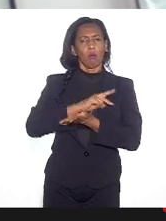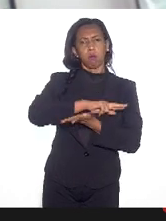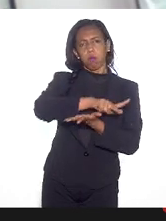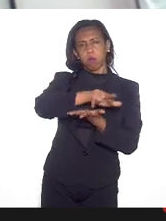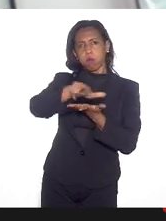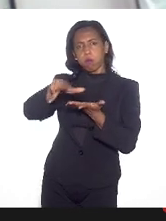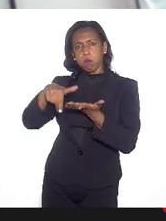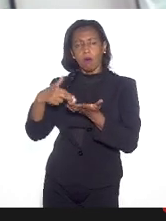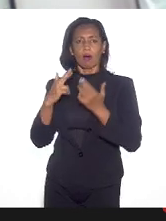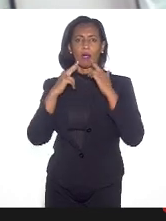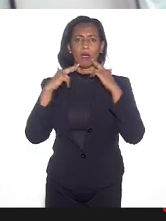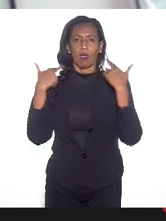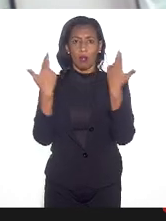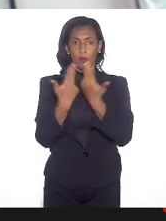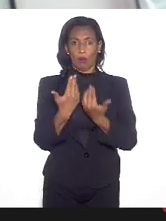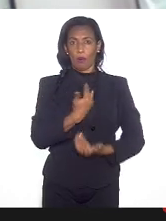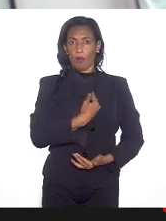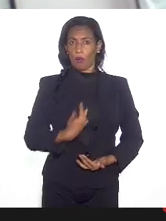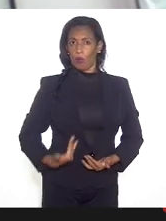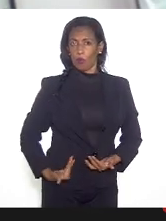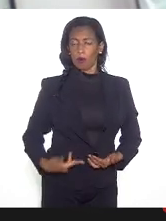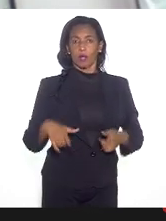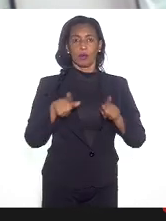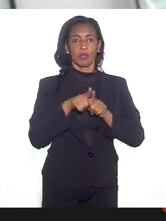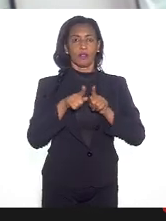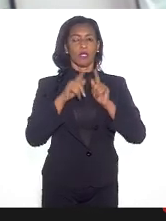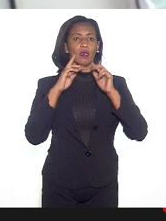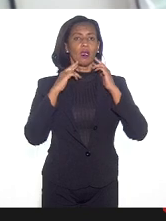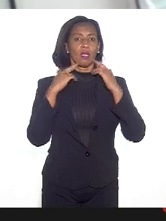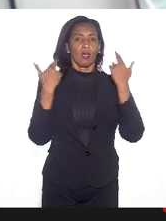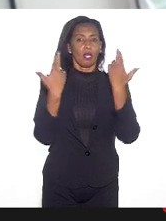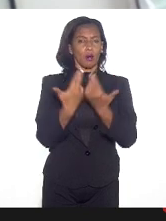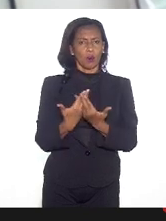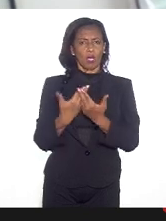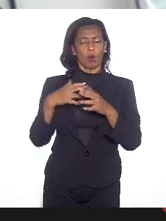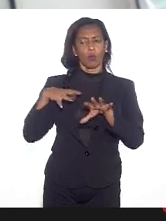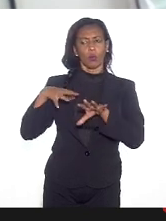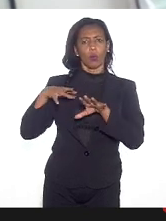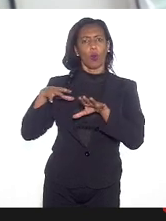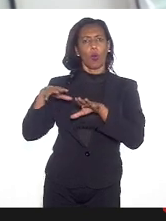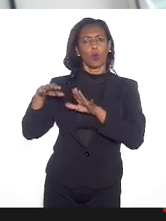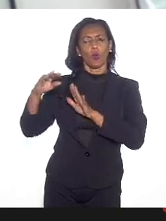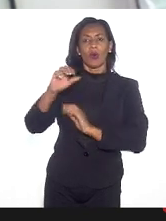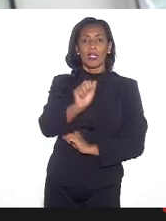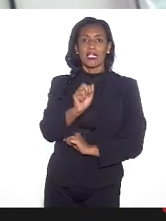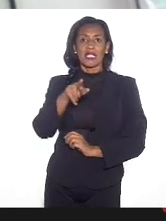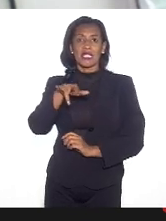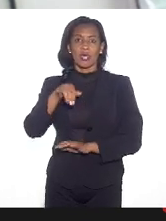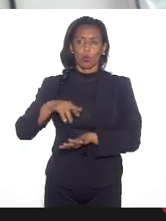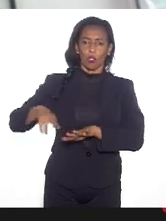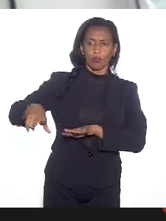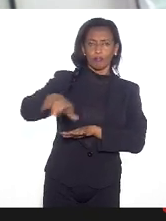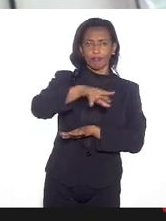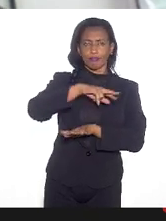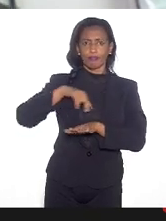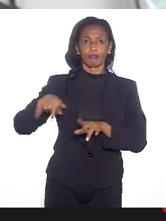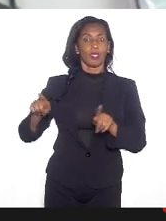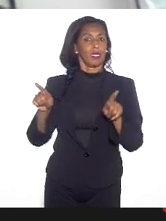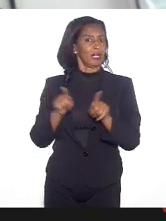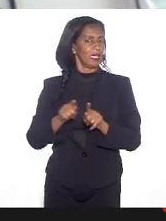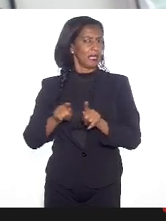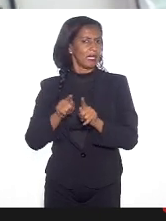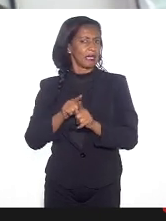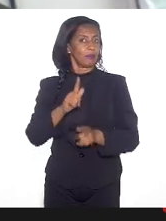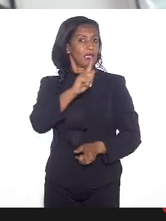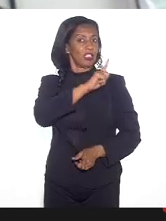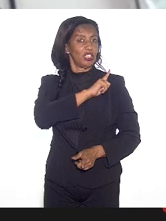audiências públicas, tem realizado audiências com os órgãos envolvidos e, mais do que isso, fruto da boa gestão, da austeridade,